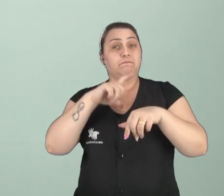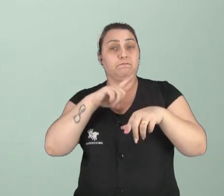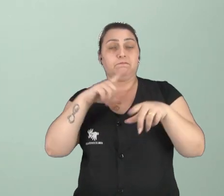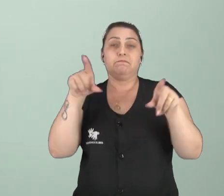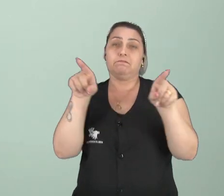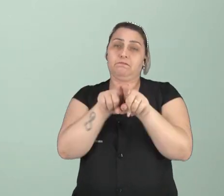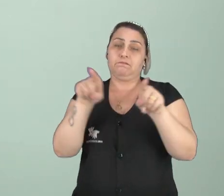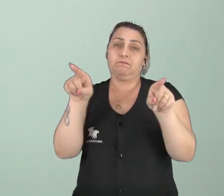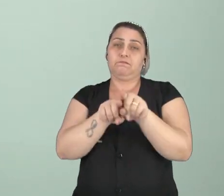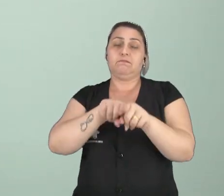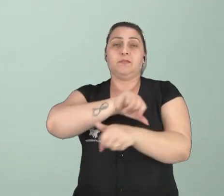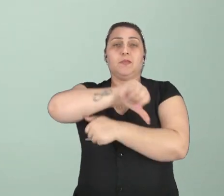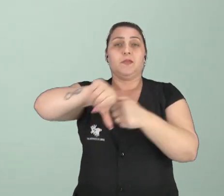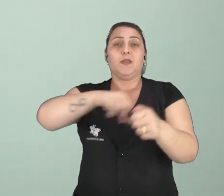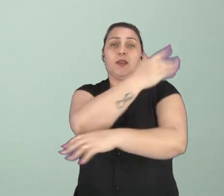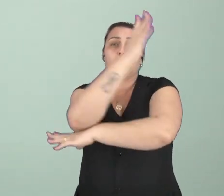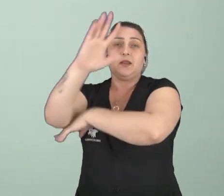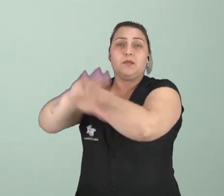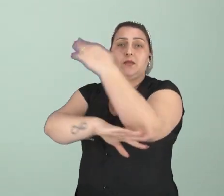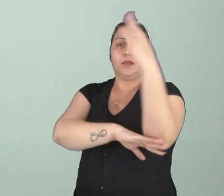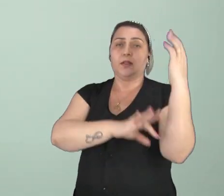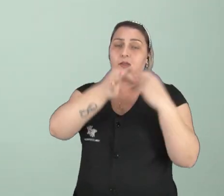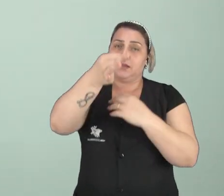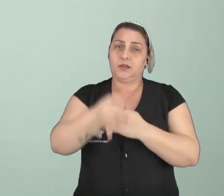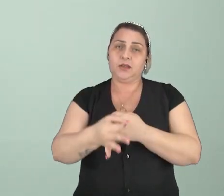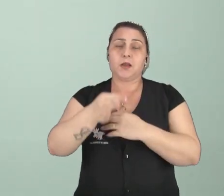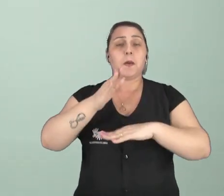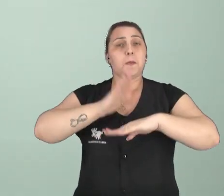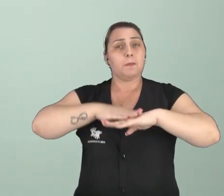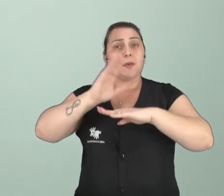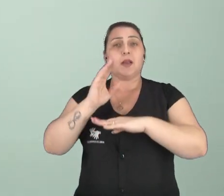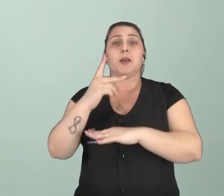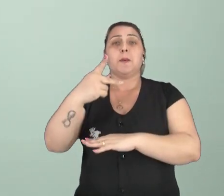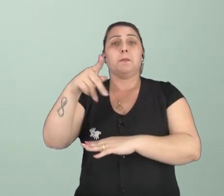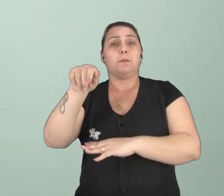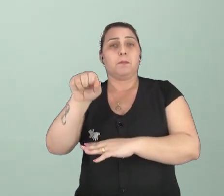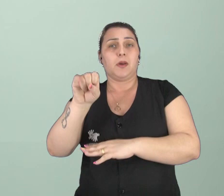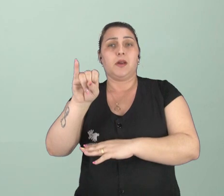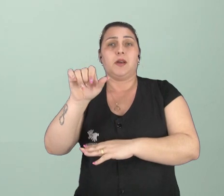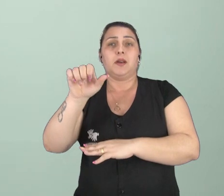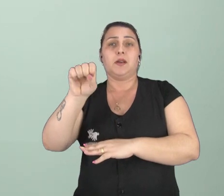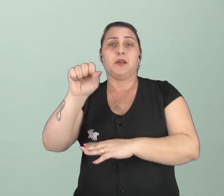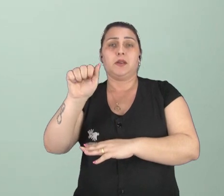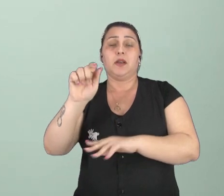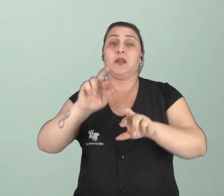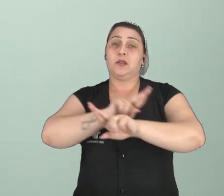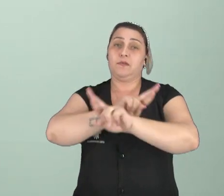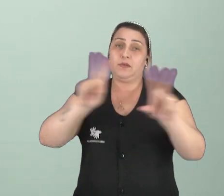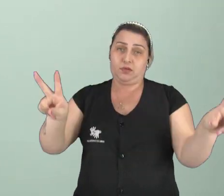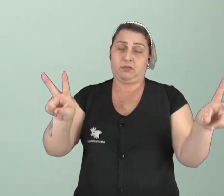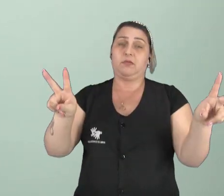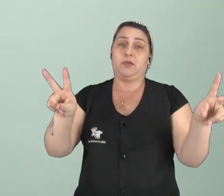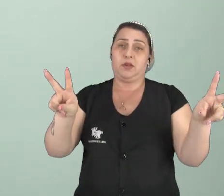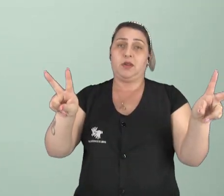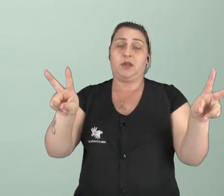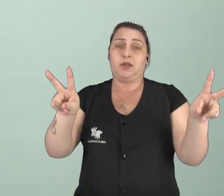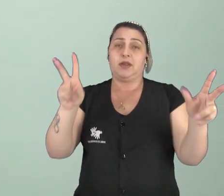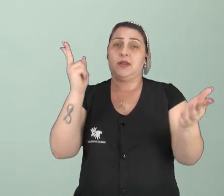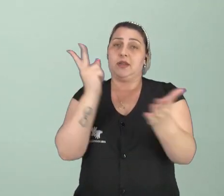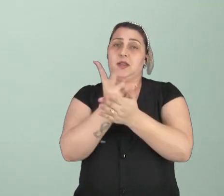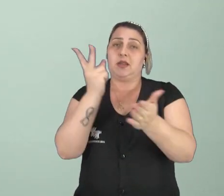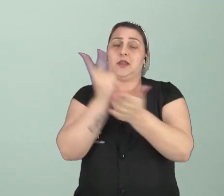também atinge as mudanças na natureza, certo? Por mais que paisagem e natureza elas se diferenciam, toda